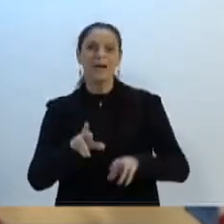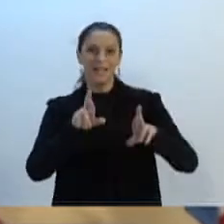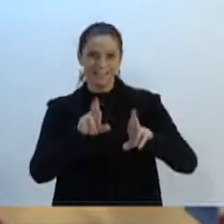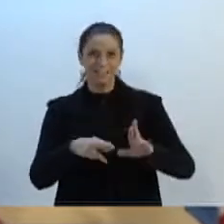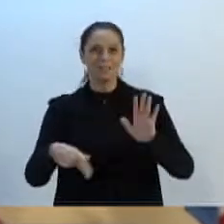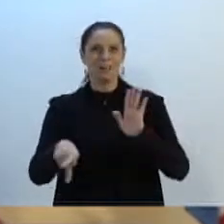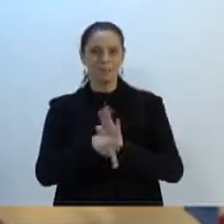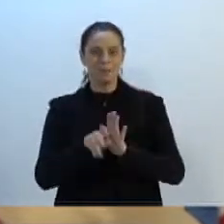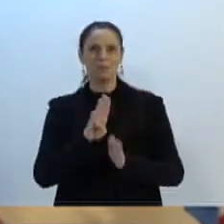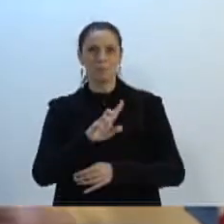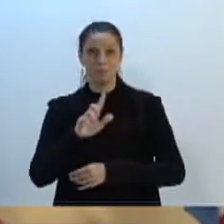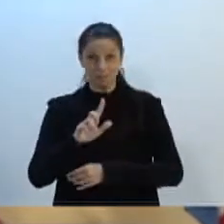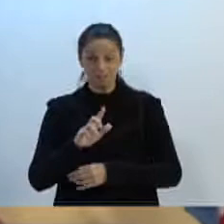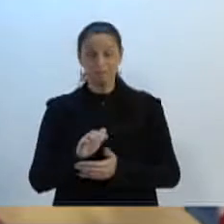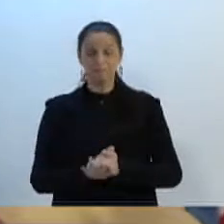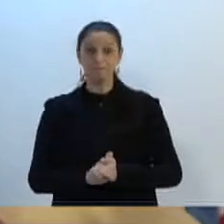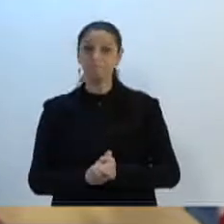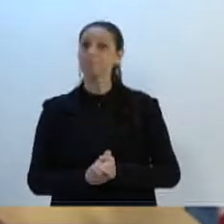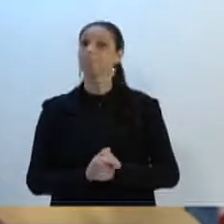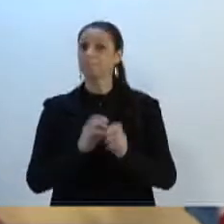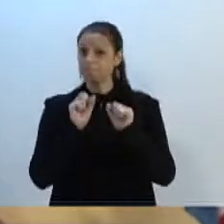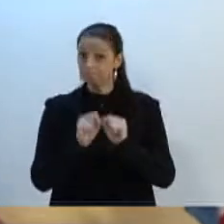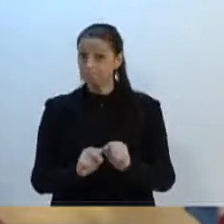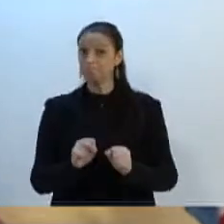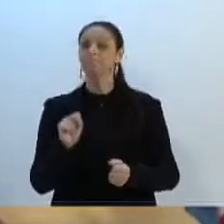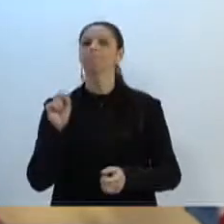destacou o Andrei Tomasi, seja